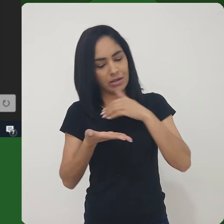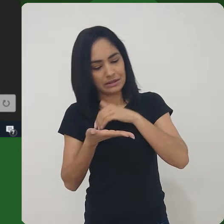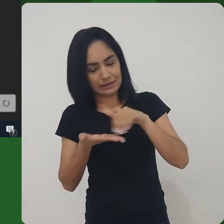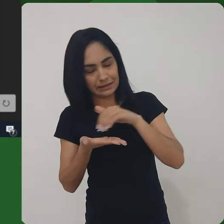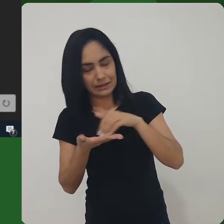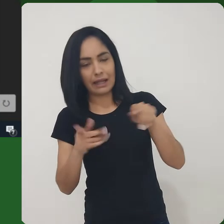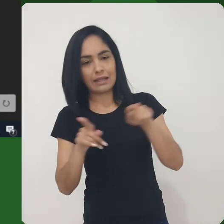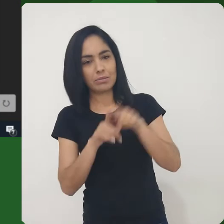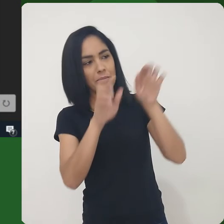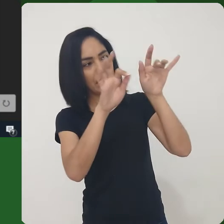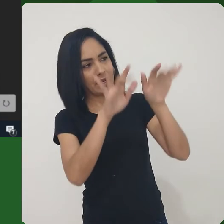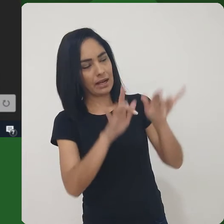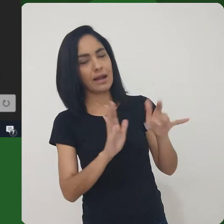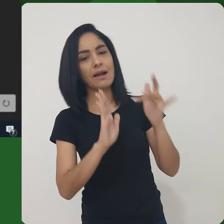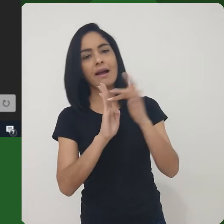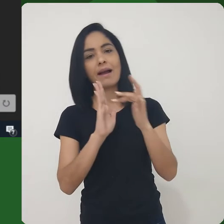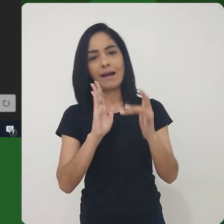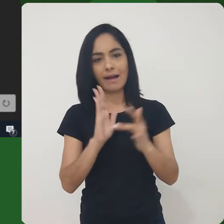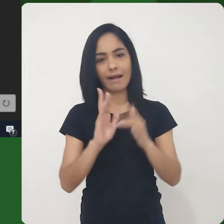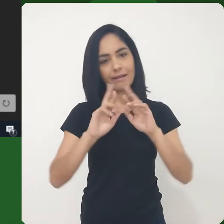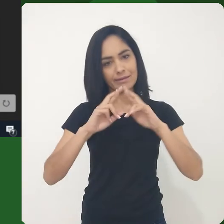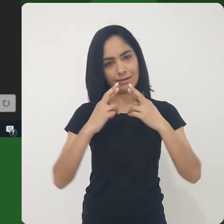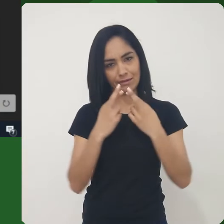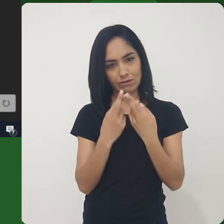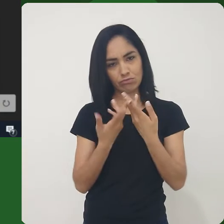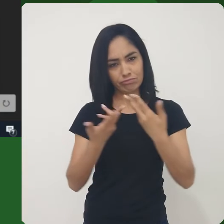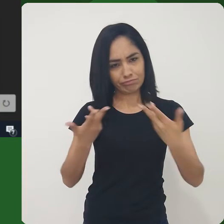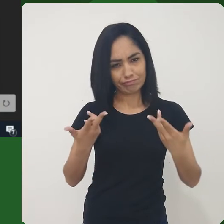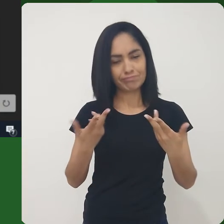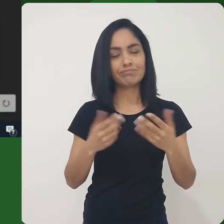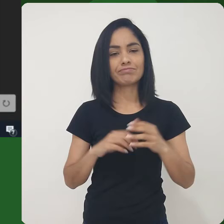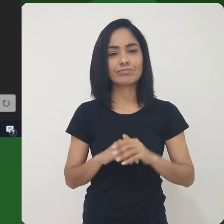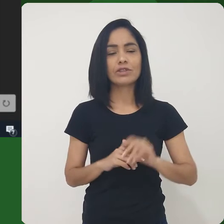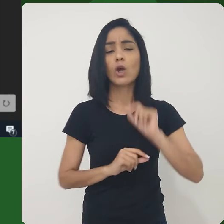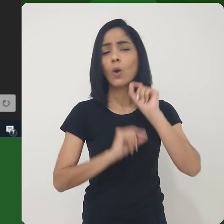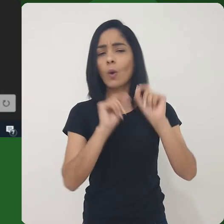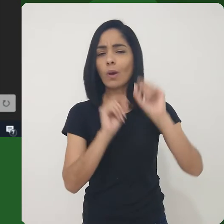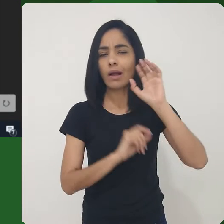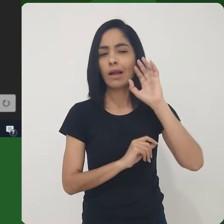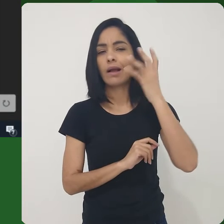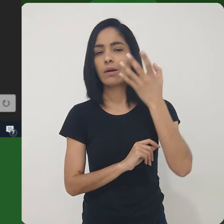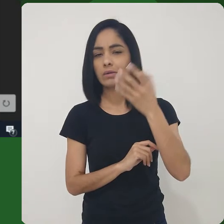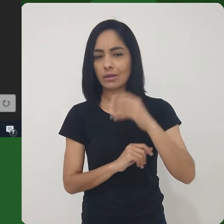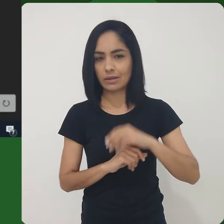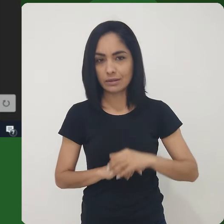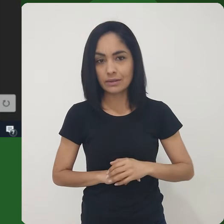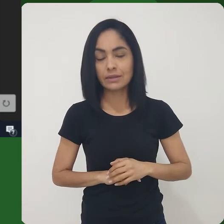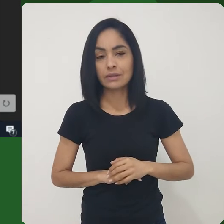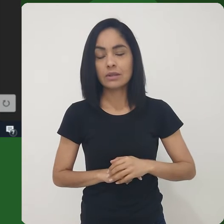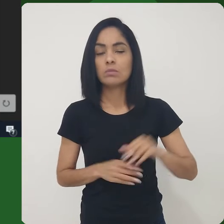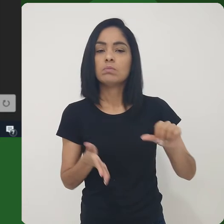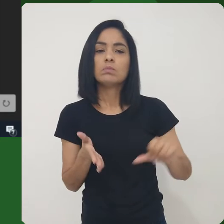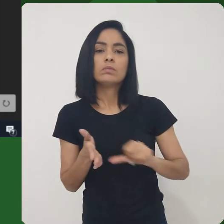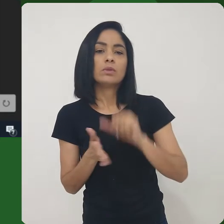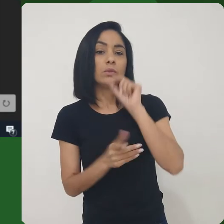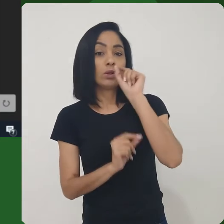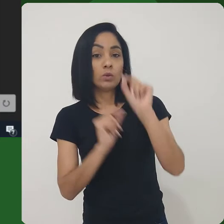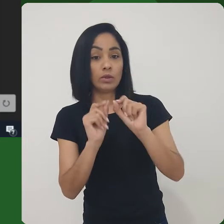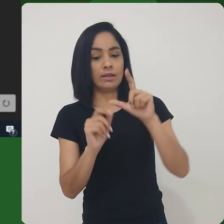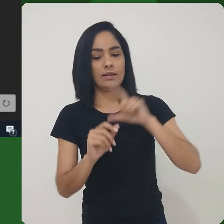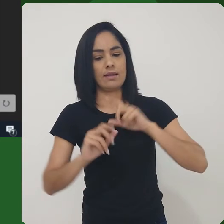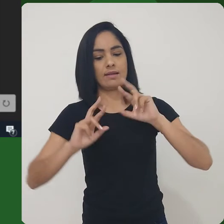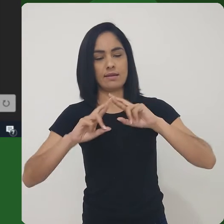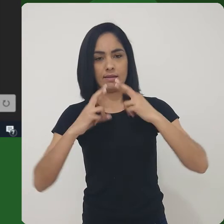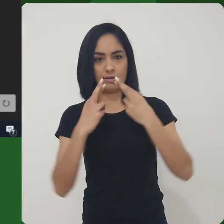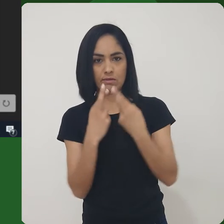fui secretário né, de reuniões algumas vezes. Então, o que acontece? Primeiramente, é claro,